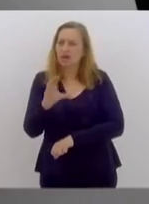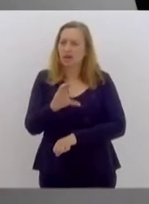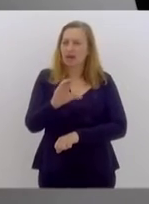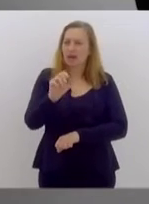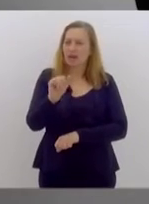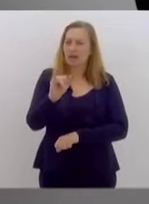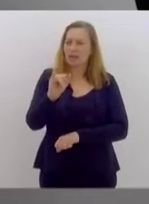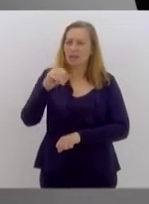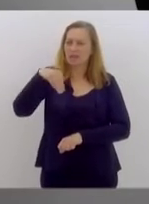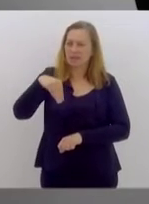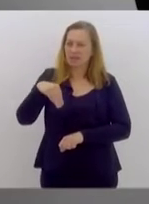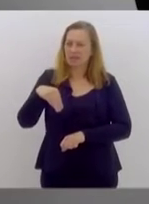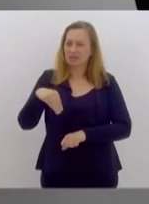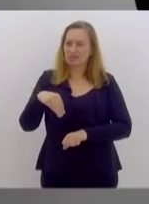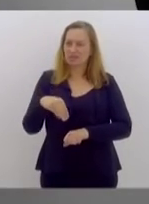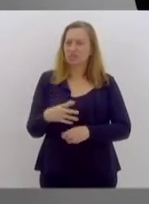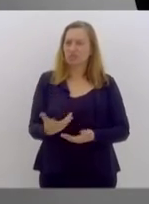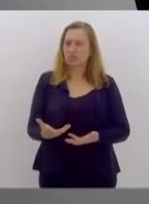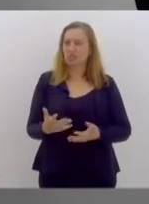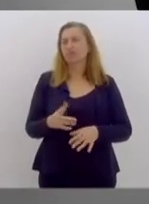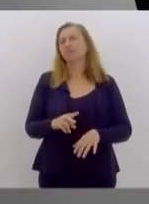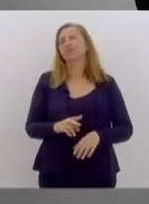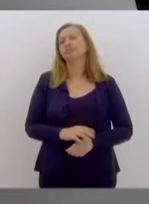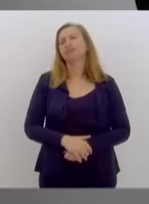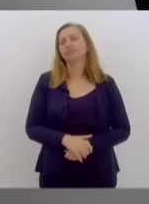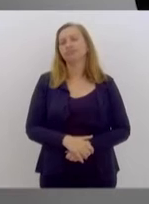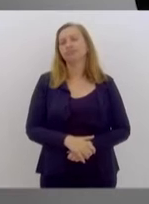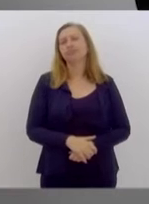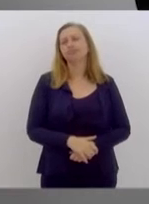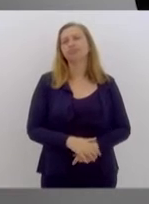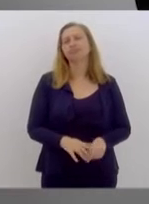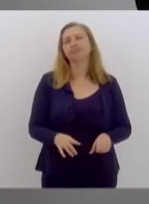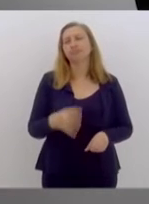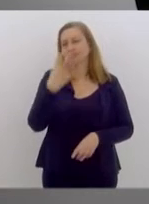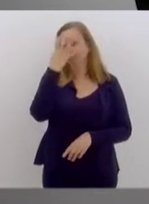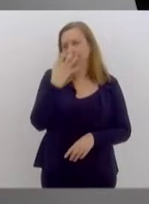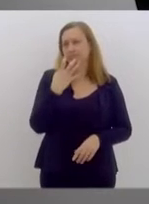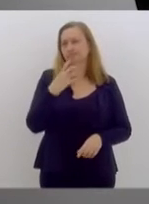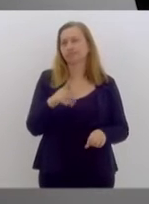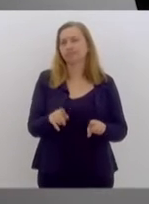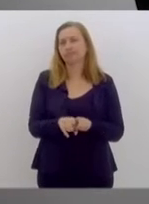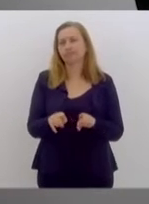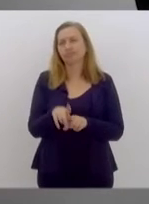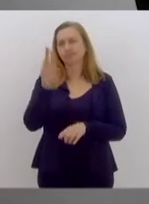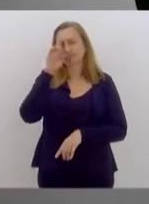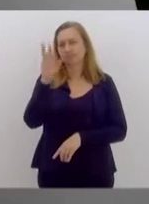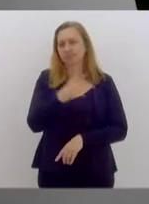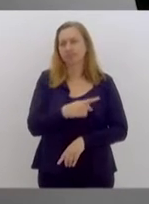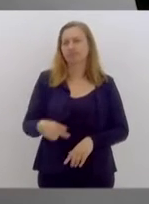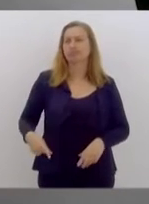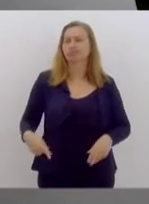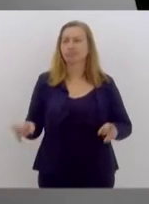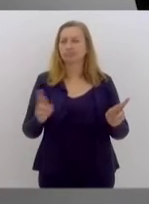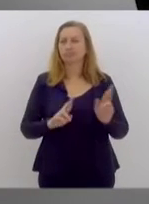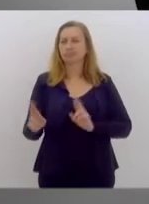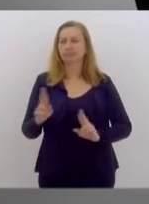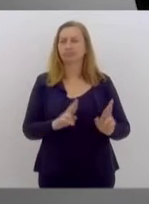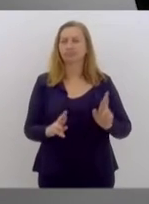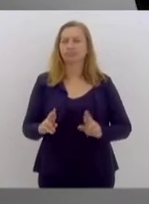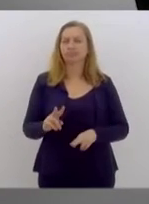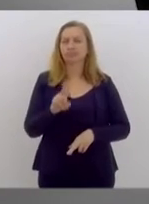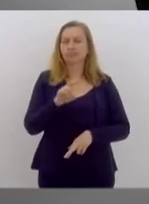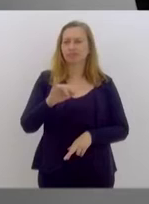Capina se fazia e mais grave ainda senhora presidente em relação a via